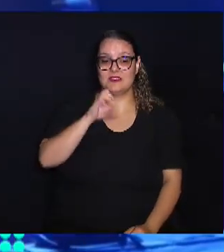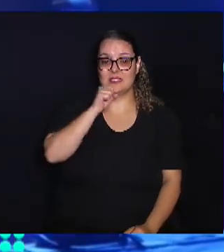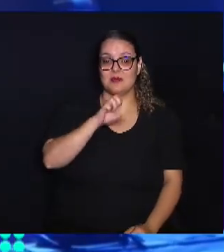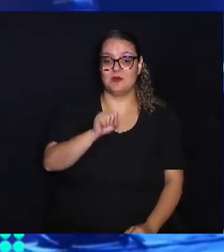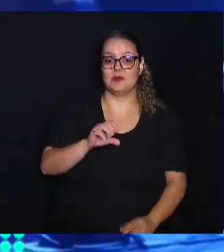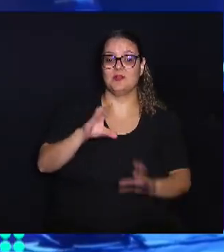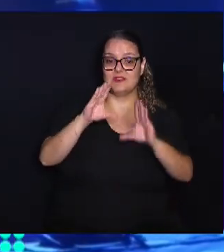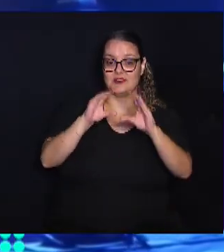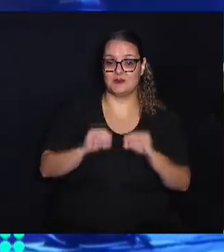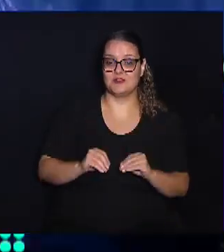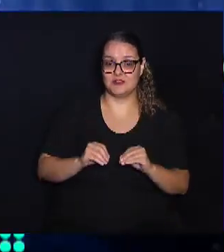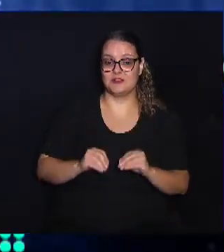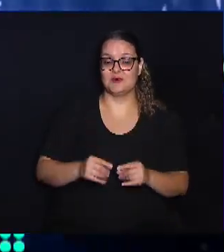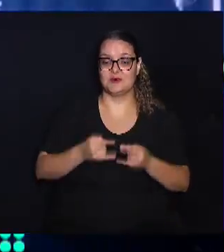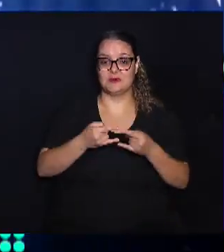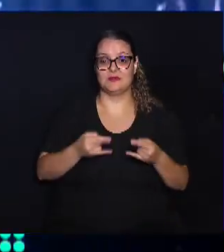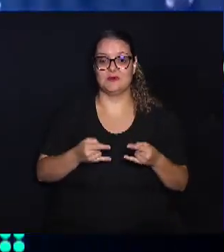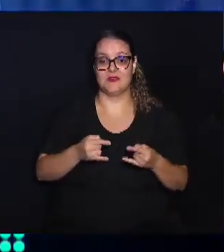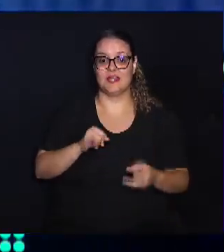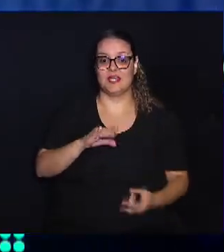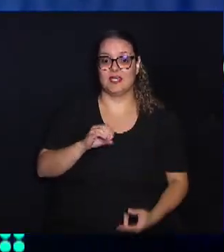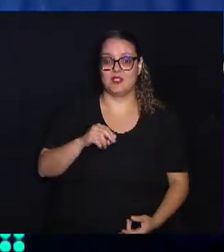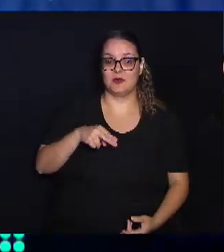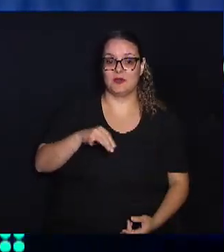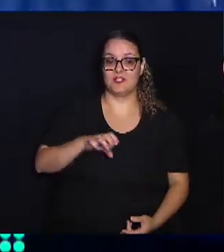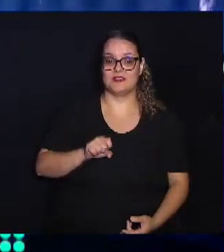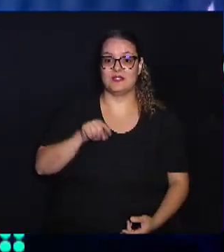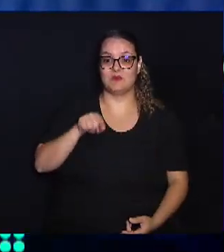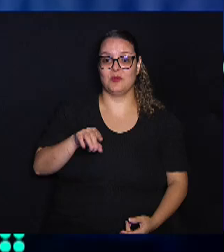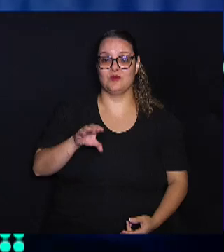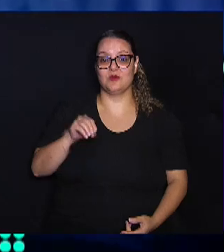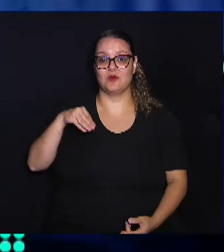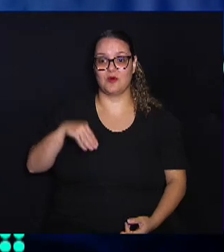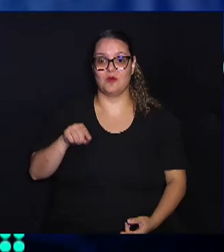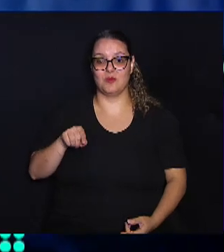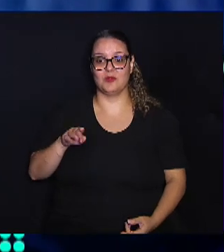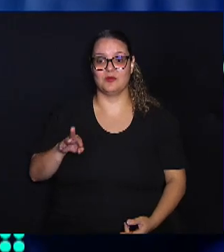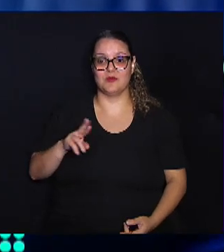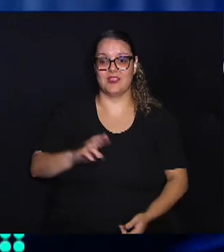ingressos você encontra em icones.com.br.